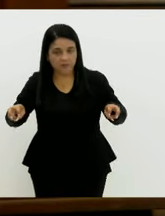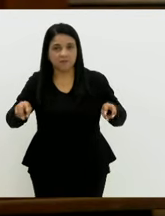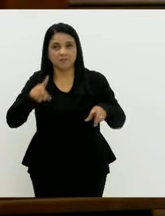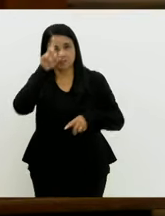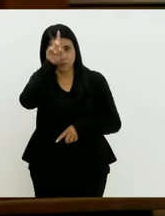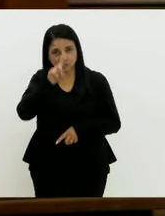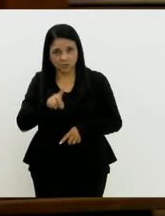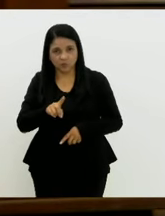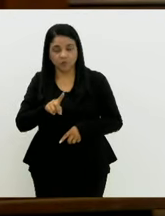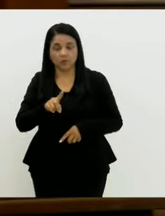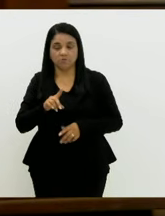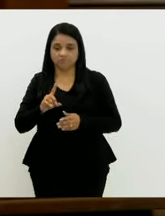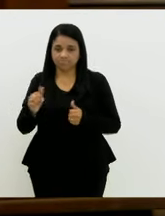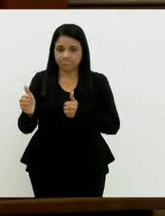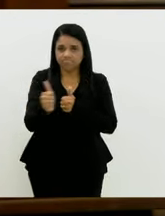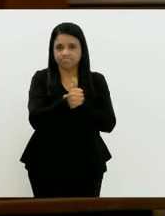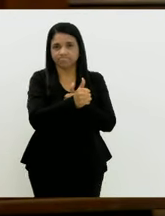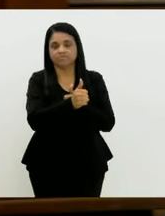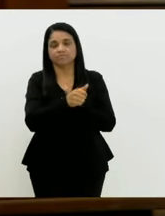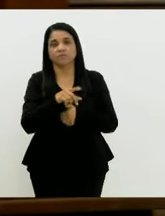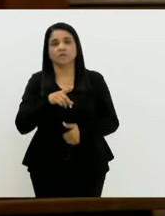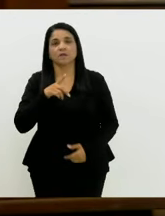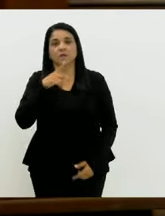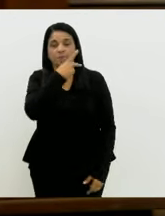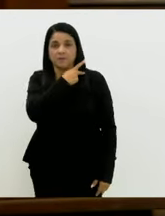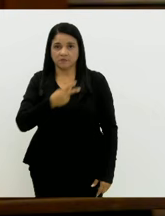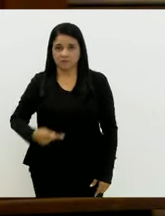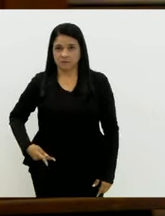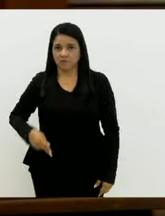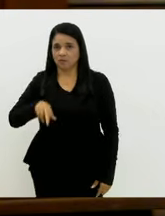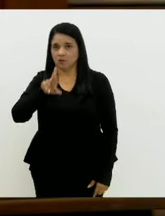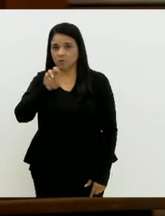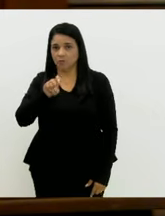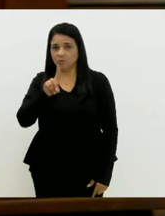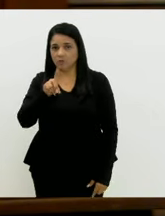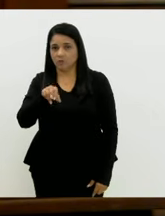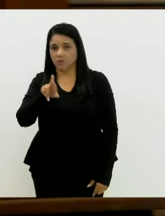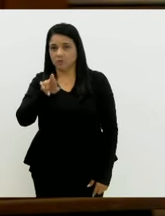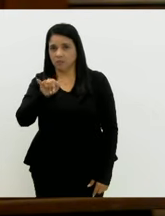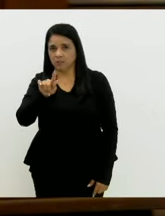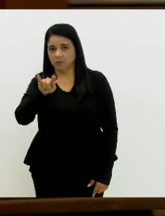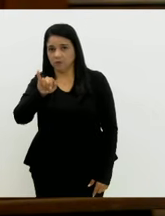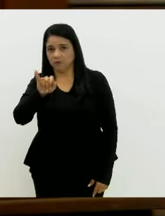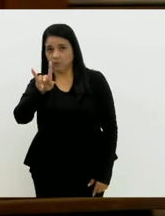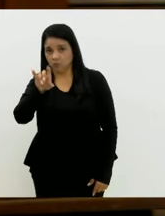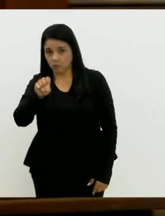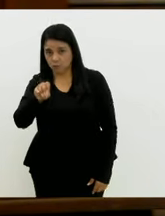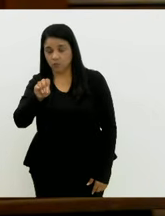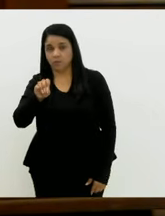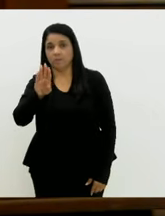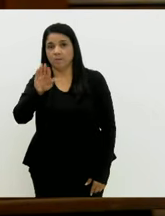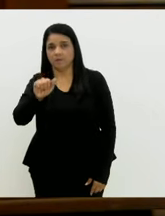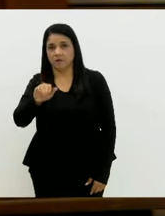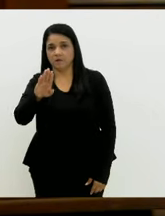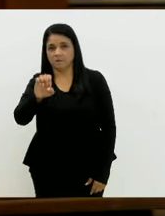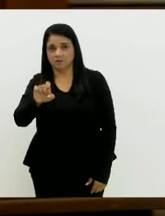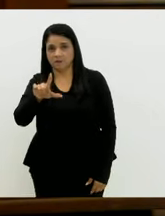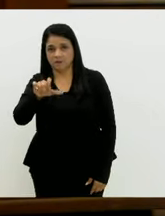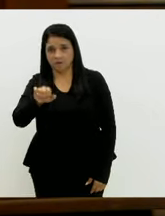o presidente Rodrigo Bacelar, fazermos um documento deputado